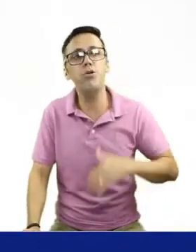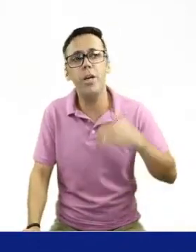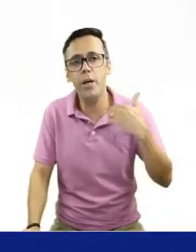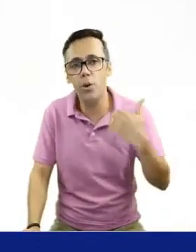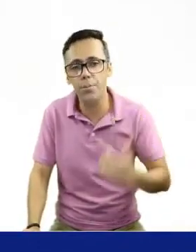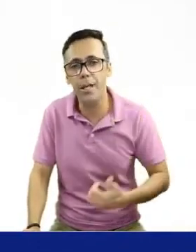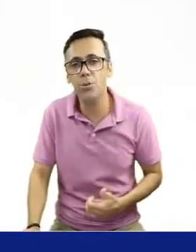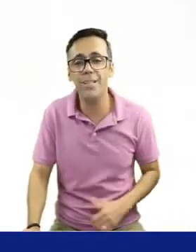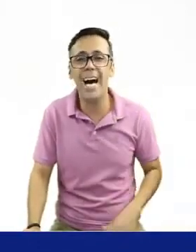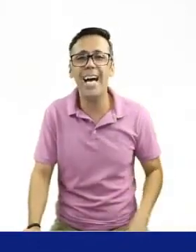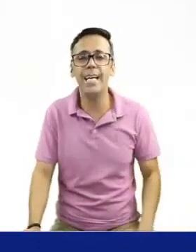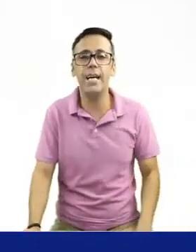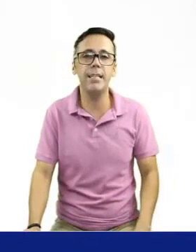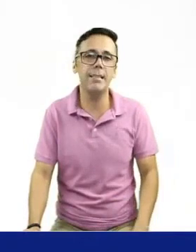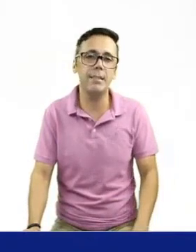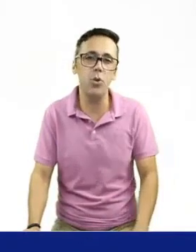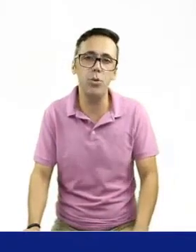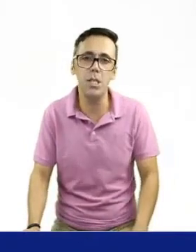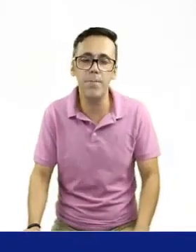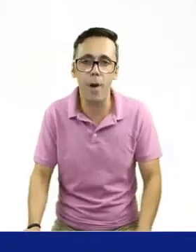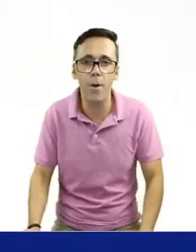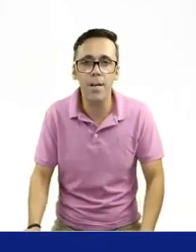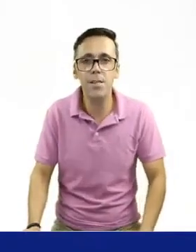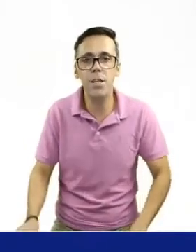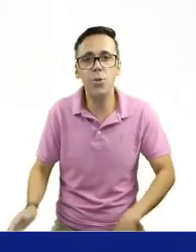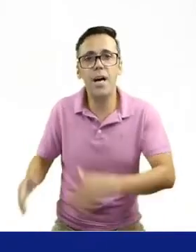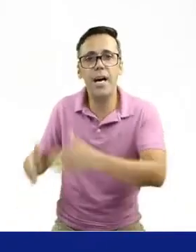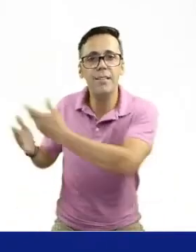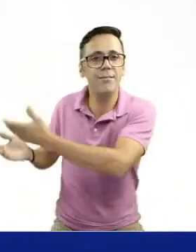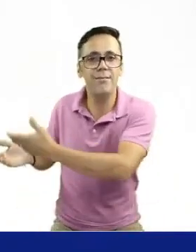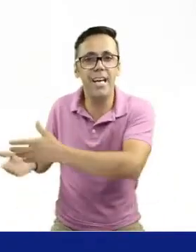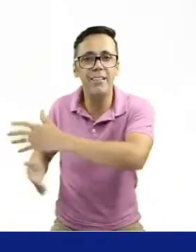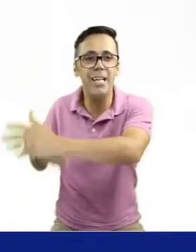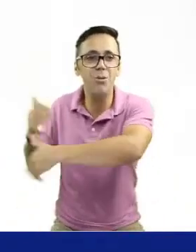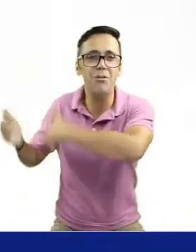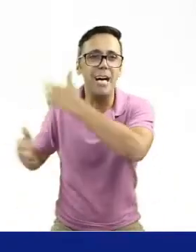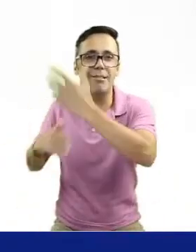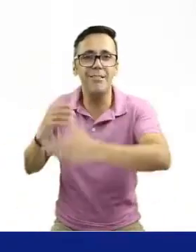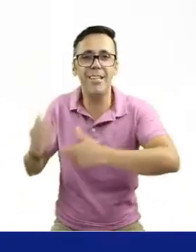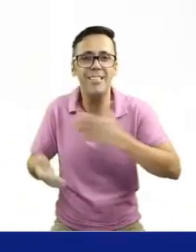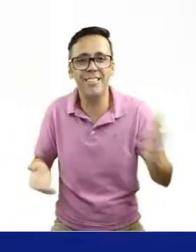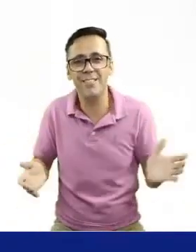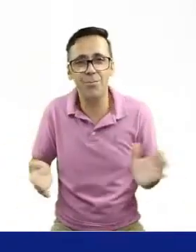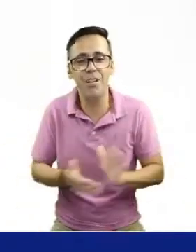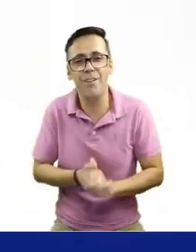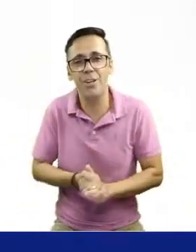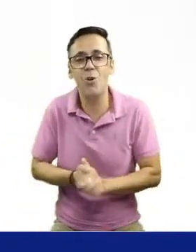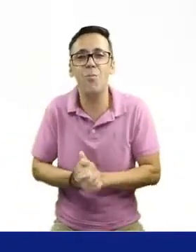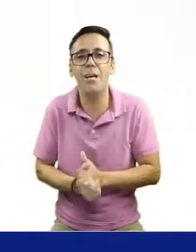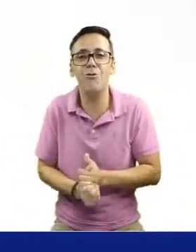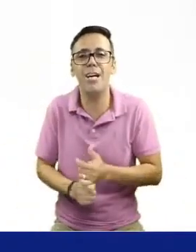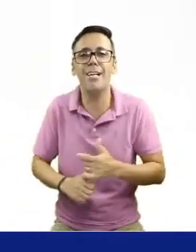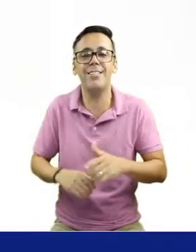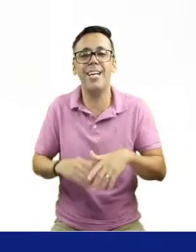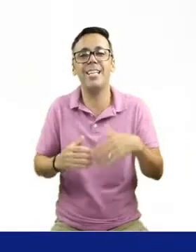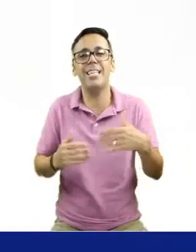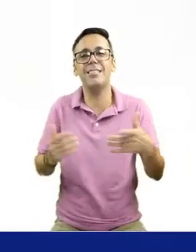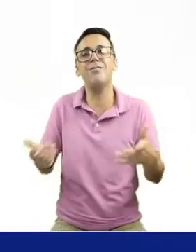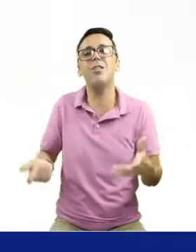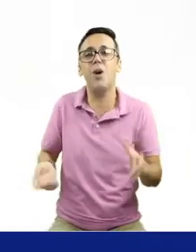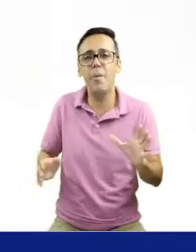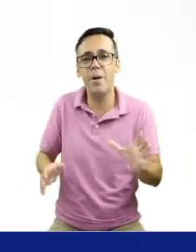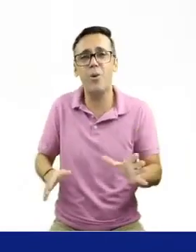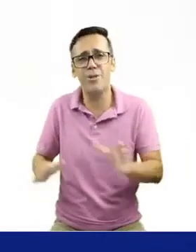documento de recolhimento e arrecadação Municipal seria o dai né que é do estado né porém vai documento de